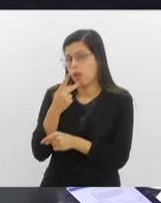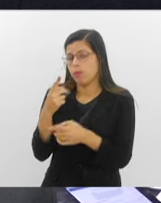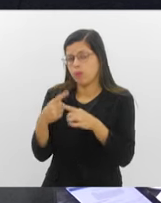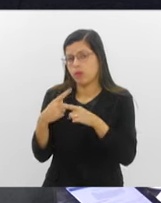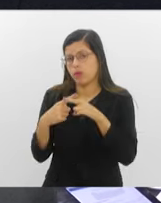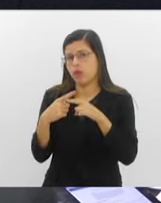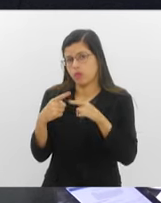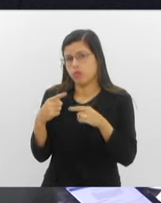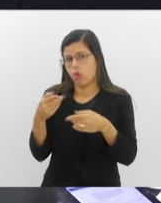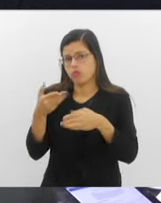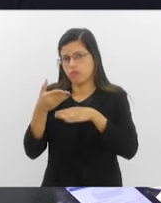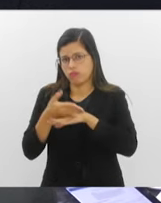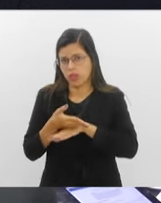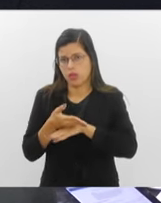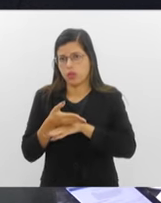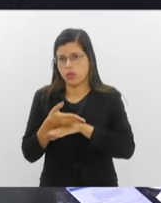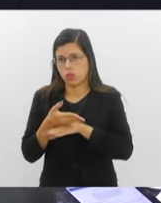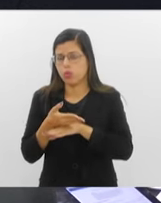contexto